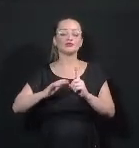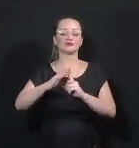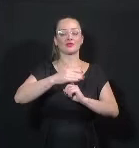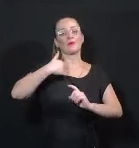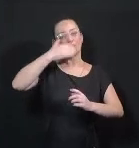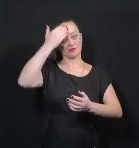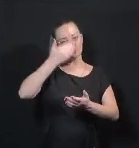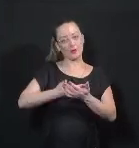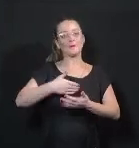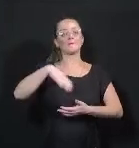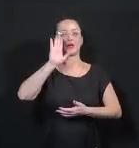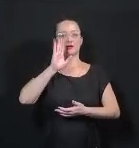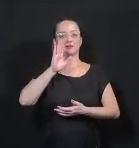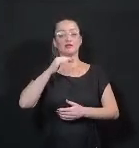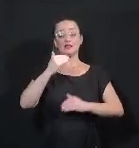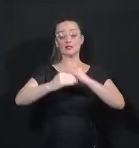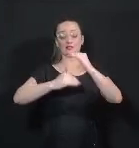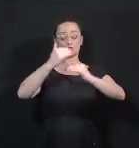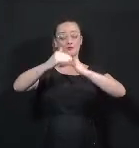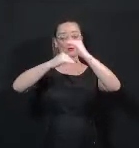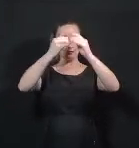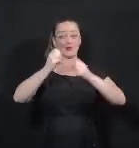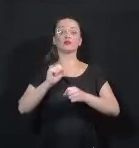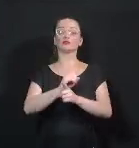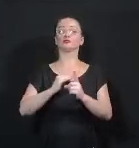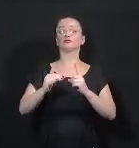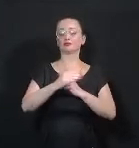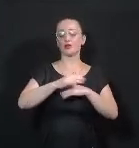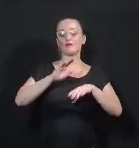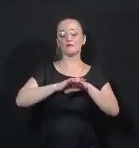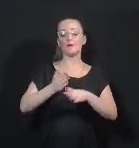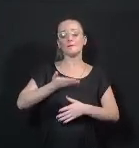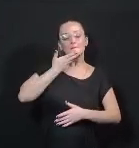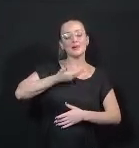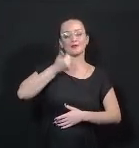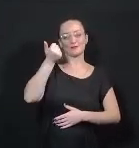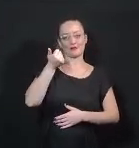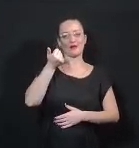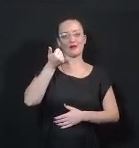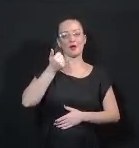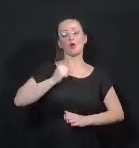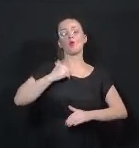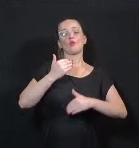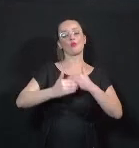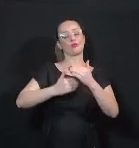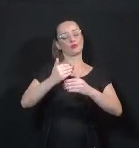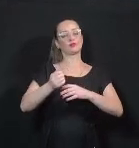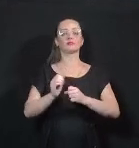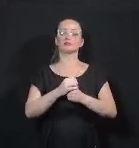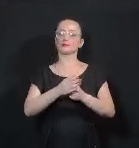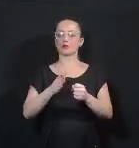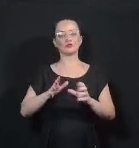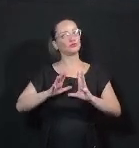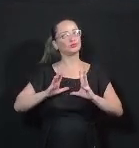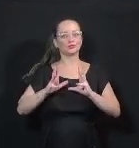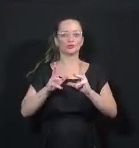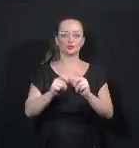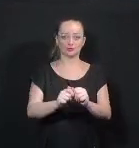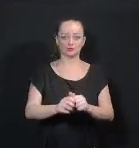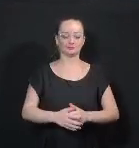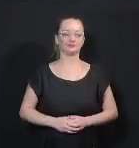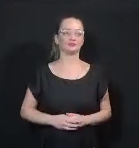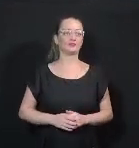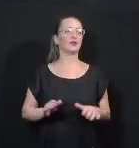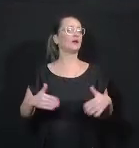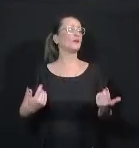desenvolvimento social, que faz aperfeiçoar o processo democrático como um todo. Então,